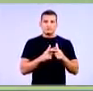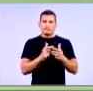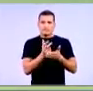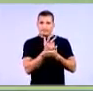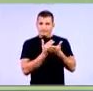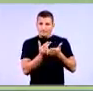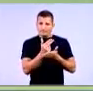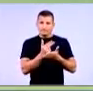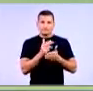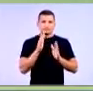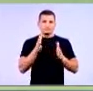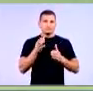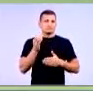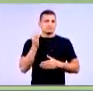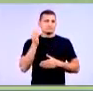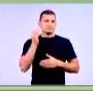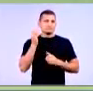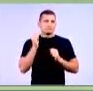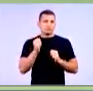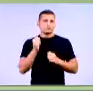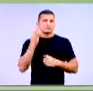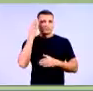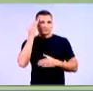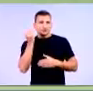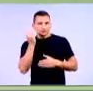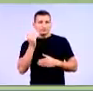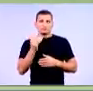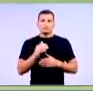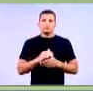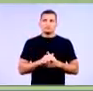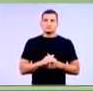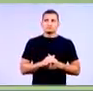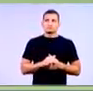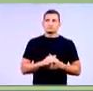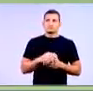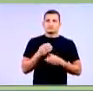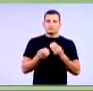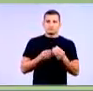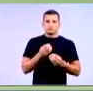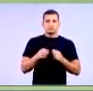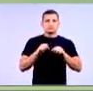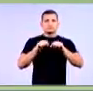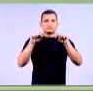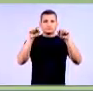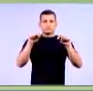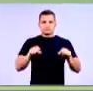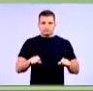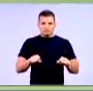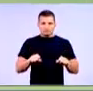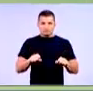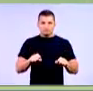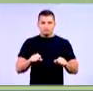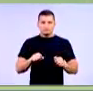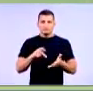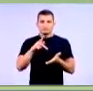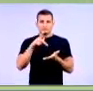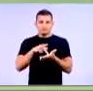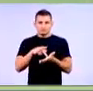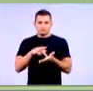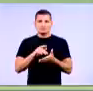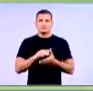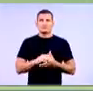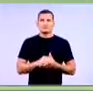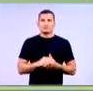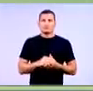já prevê a próxima etapa aqui, ó, que é o sistema funcionando. Para que a gente possa